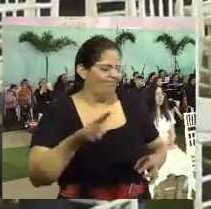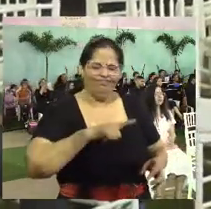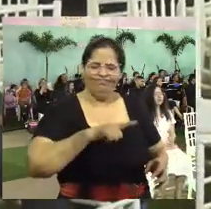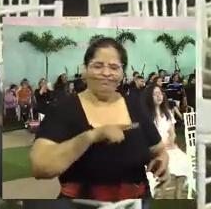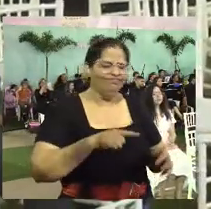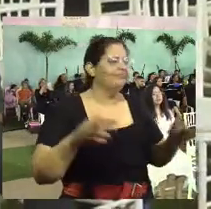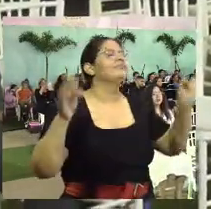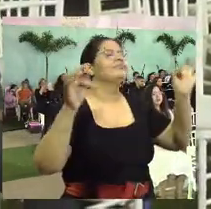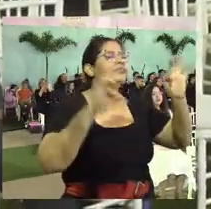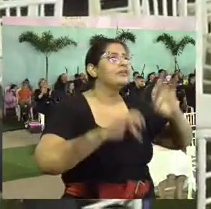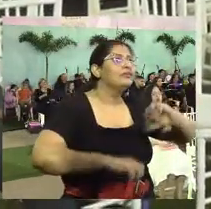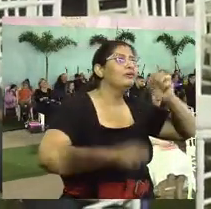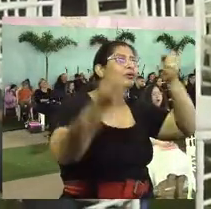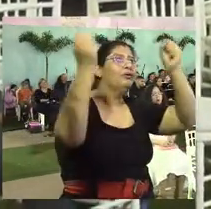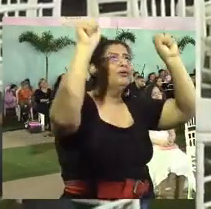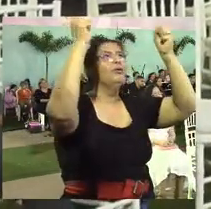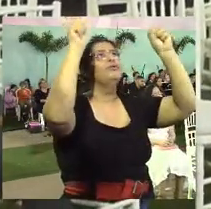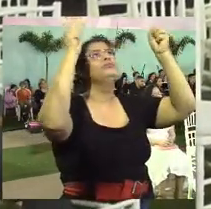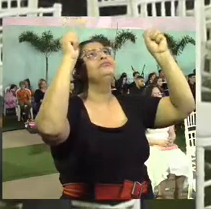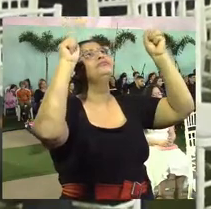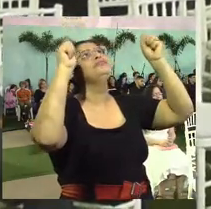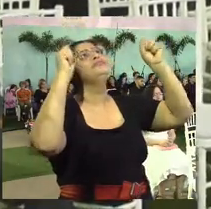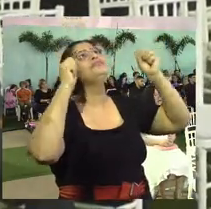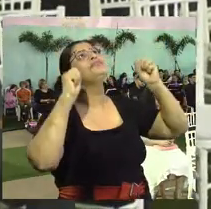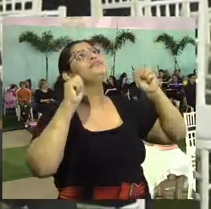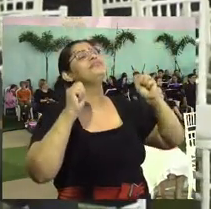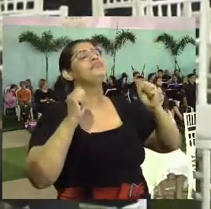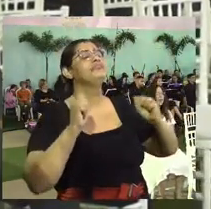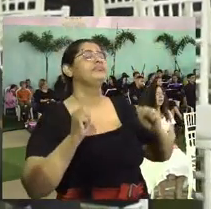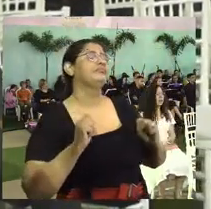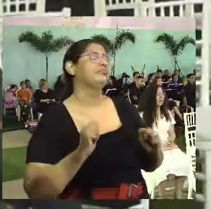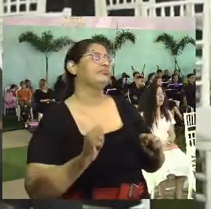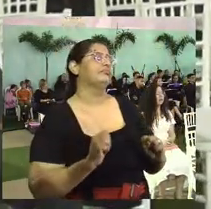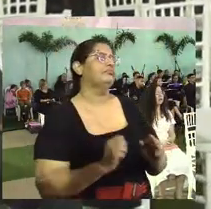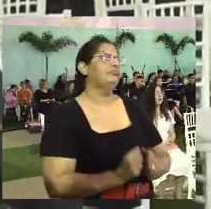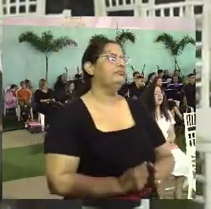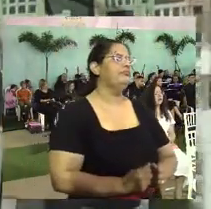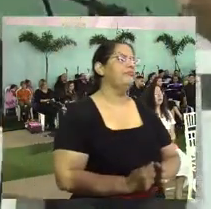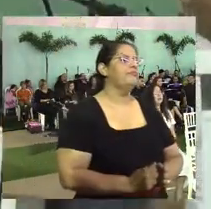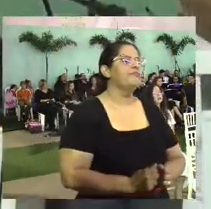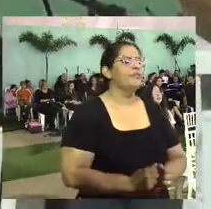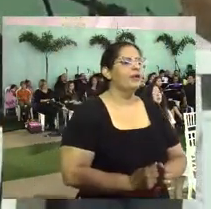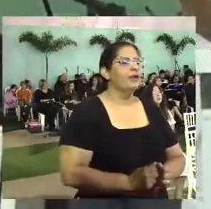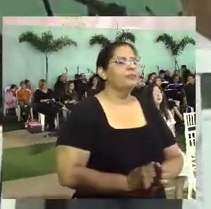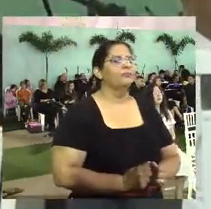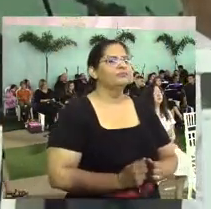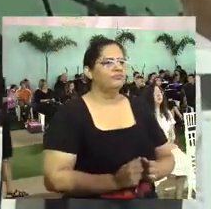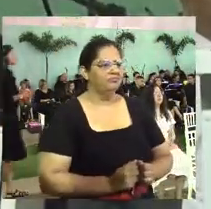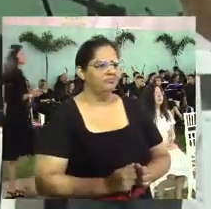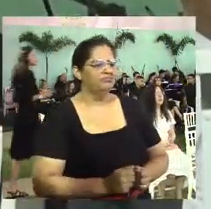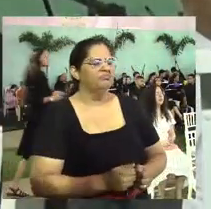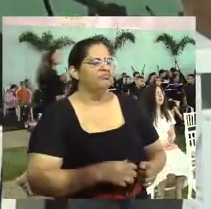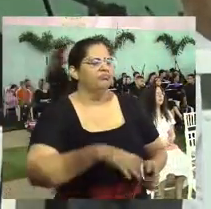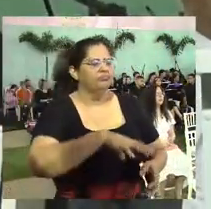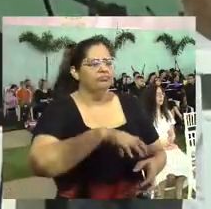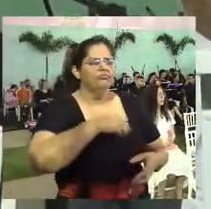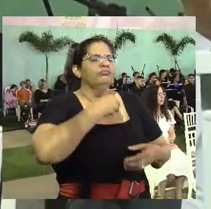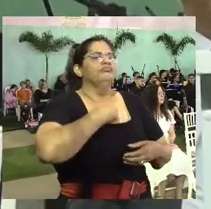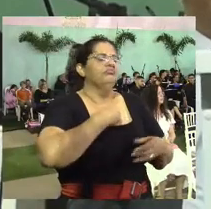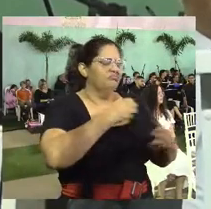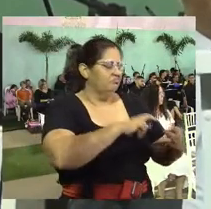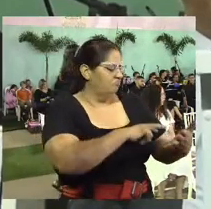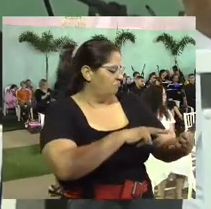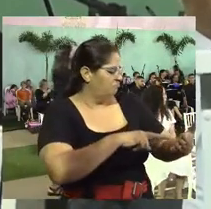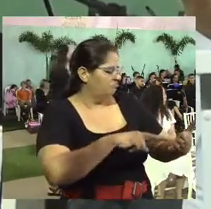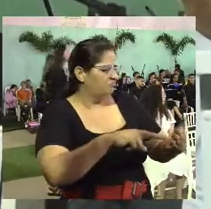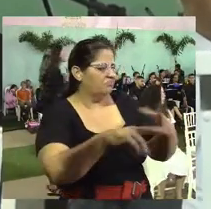fim te adorarei por me inspirar na